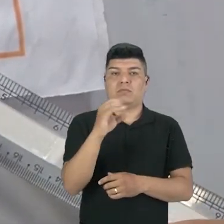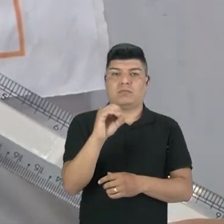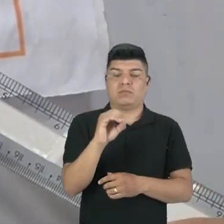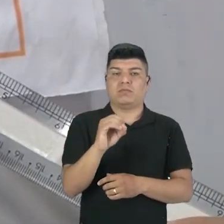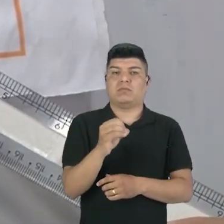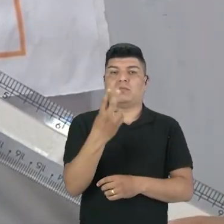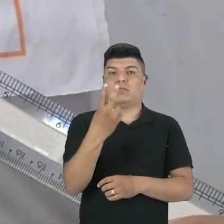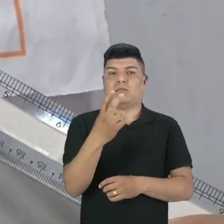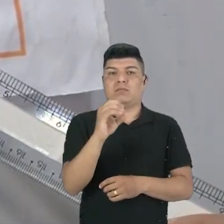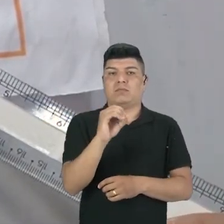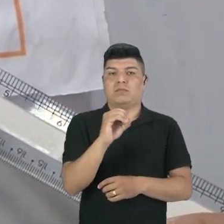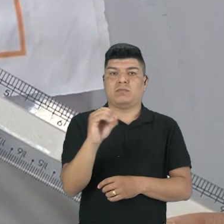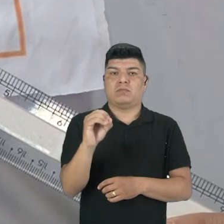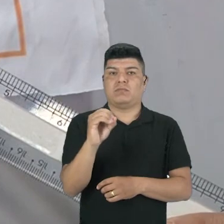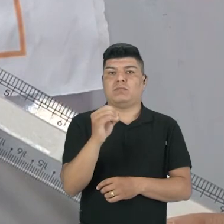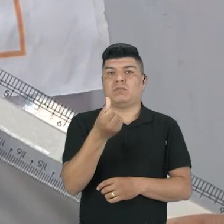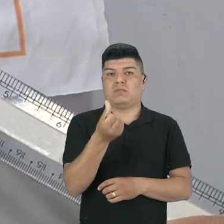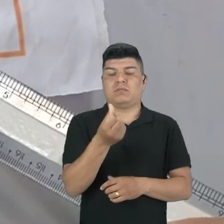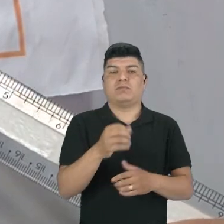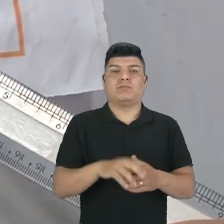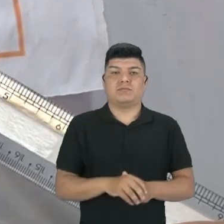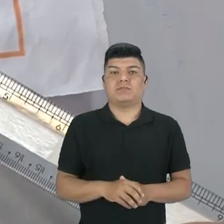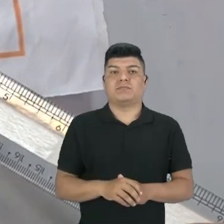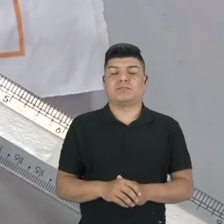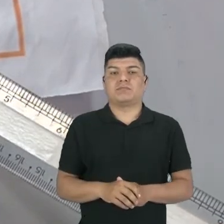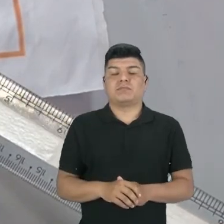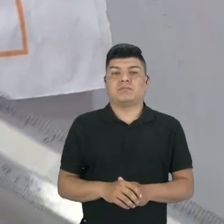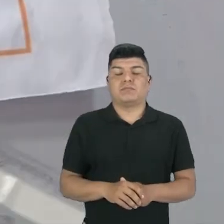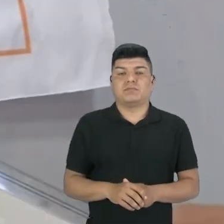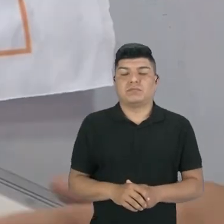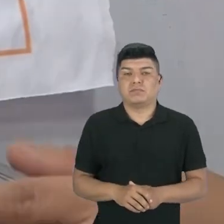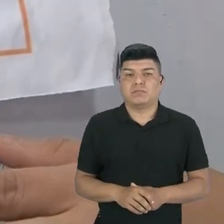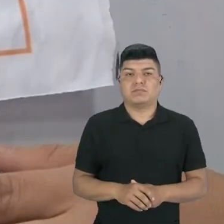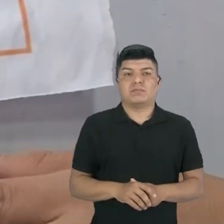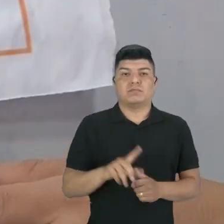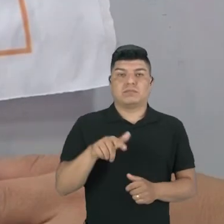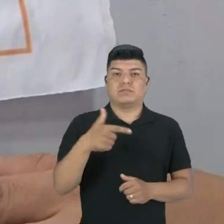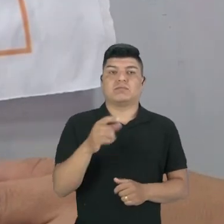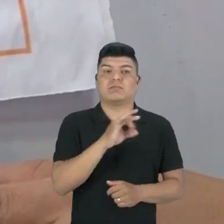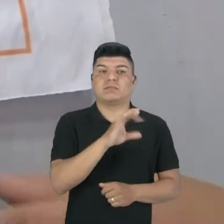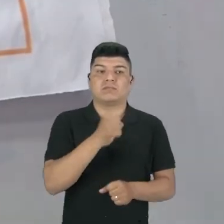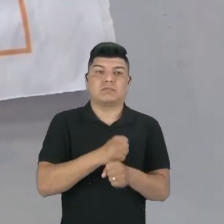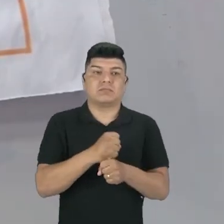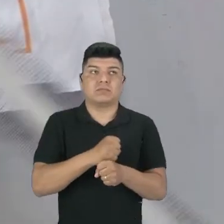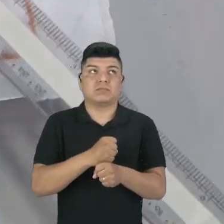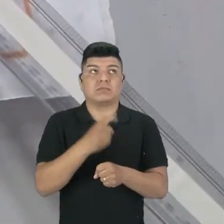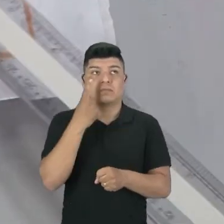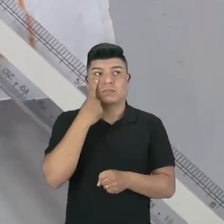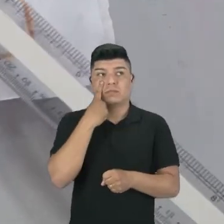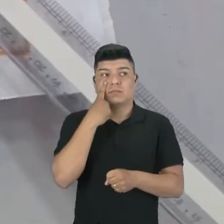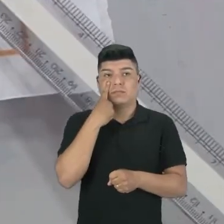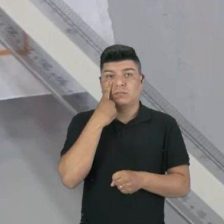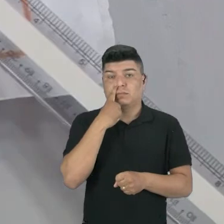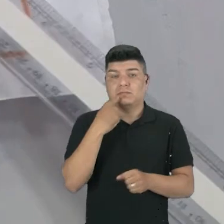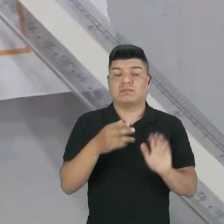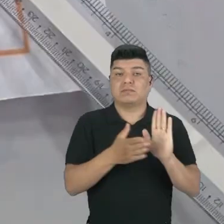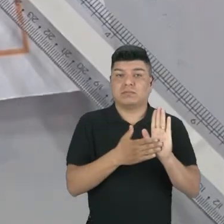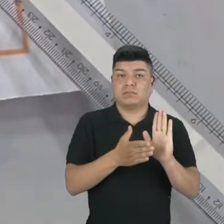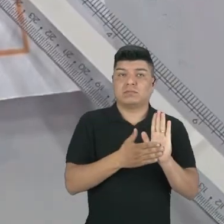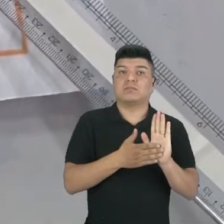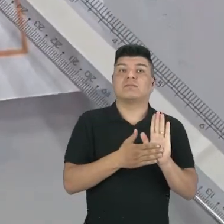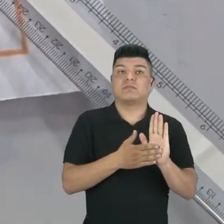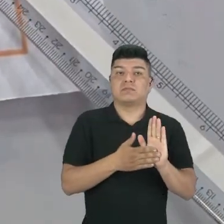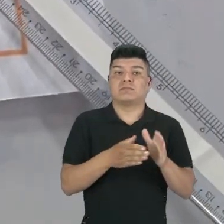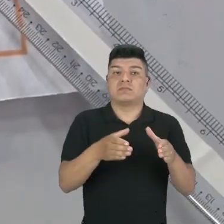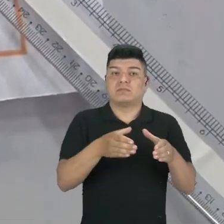mais comunidades certificadas aí, tá? Depois, cada ano a gente vê sendo certificadas